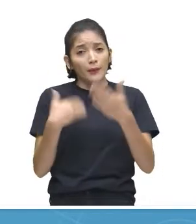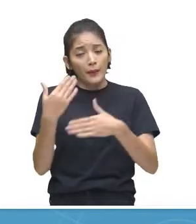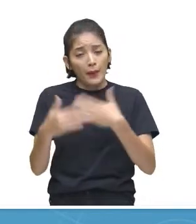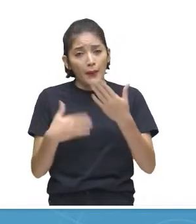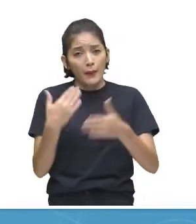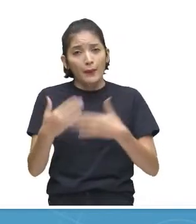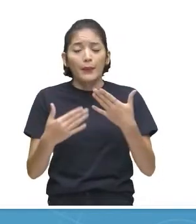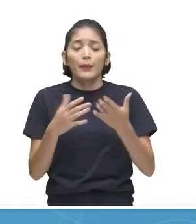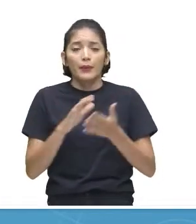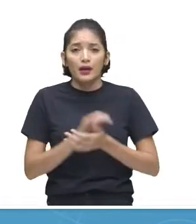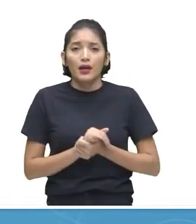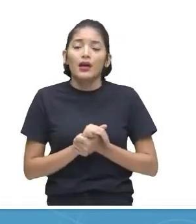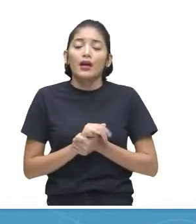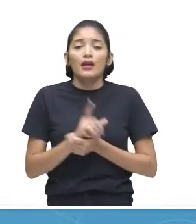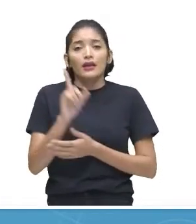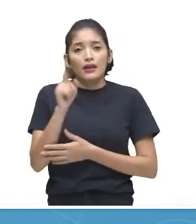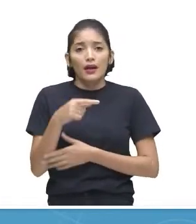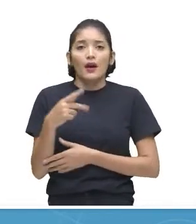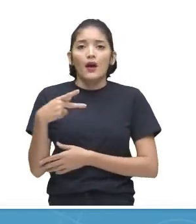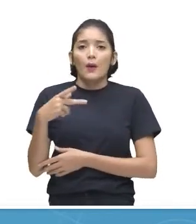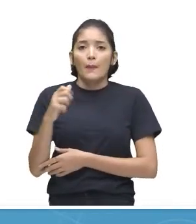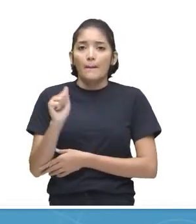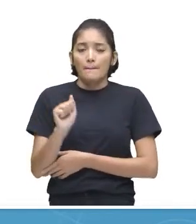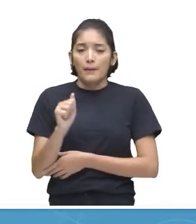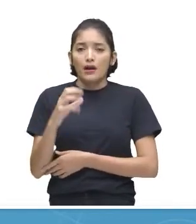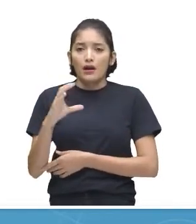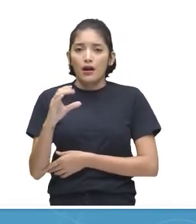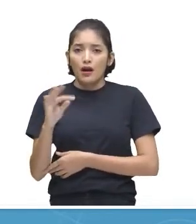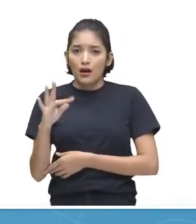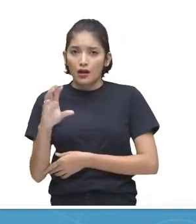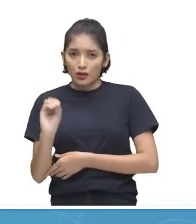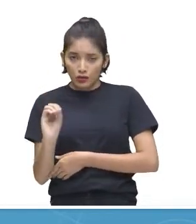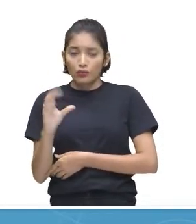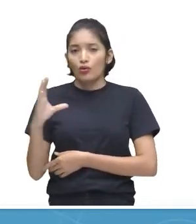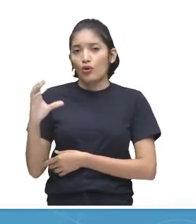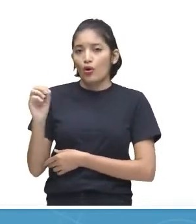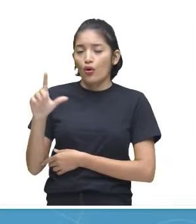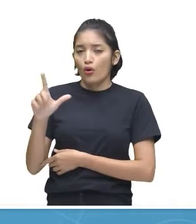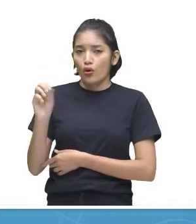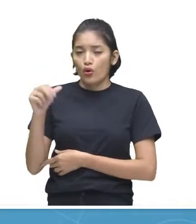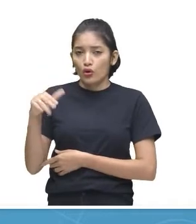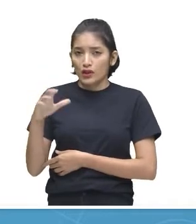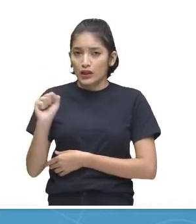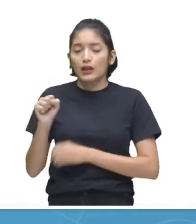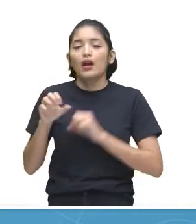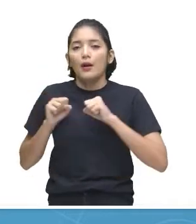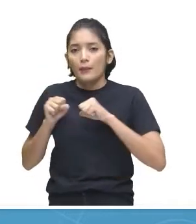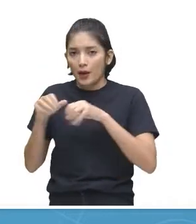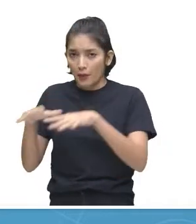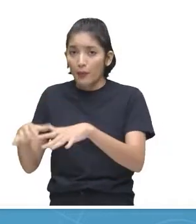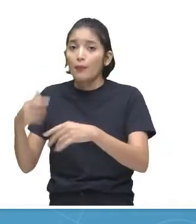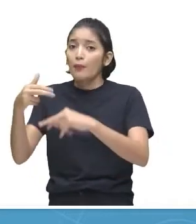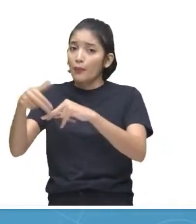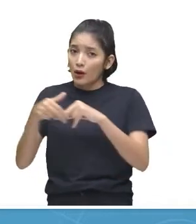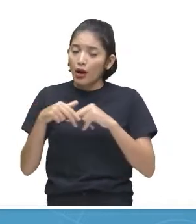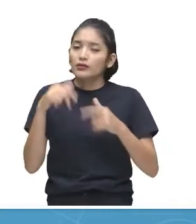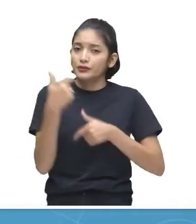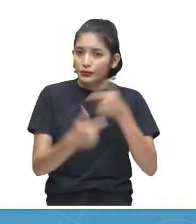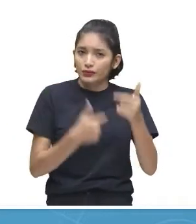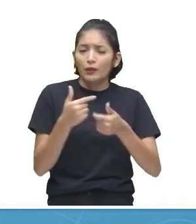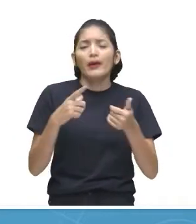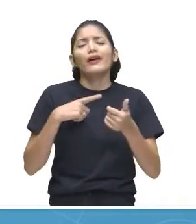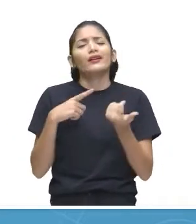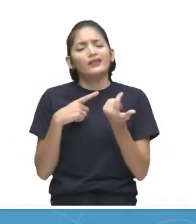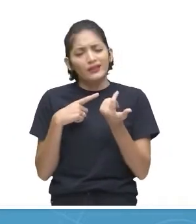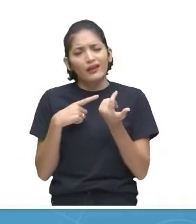que a gente pode chamar do pacto colonial, que também foi o início da DIT, a Divisão Internacional do Trabalho. Então, a gente tem